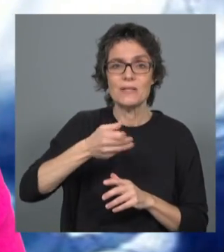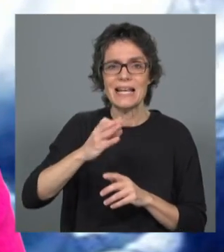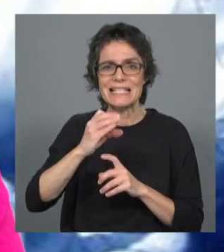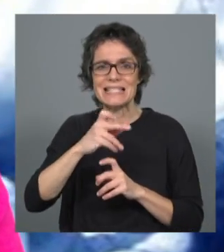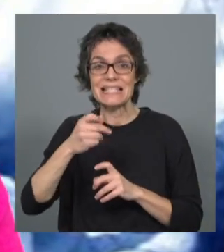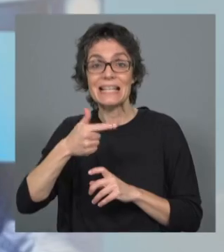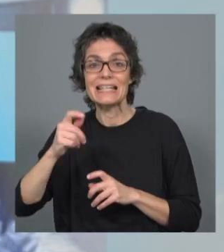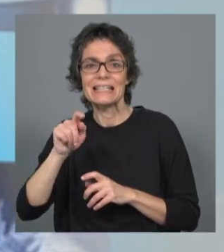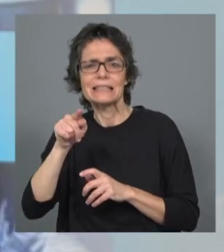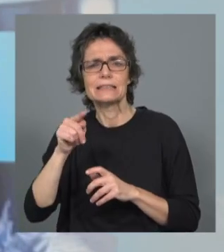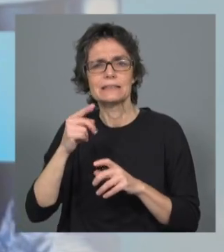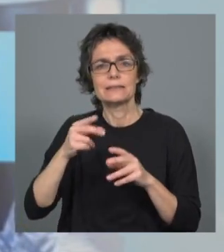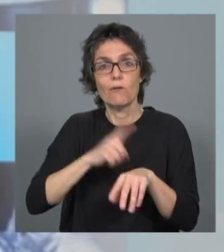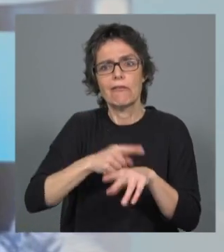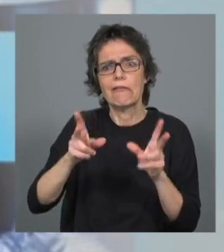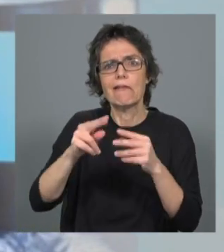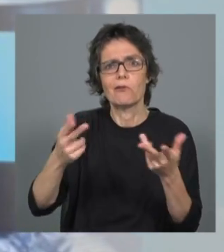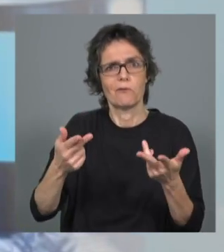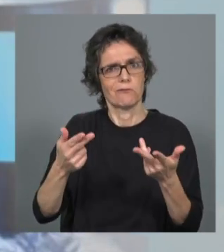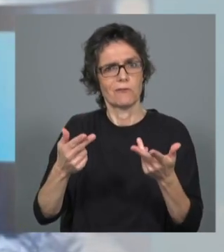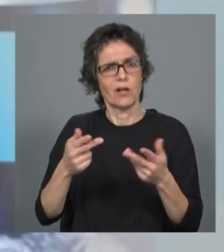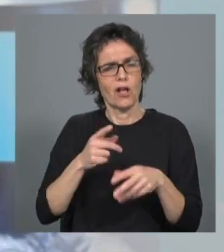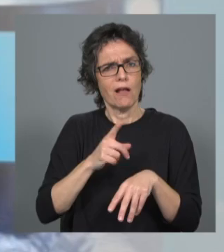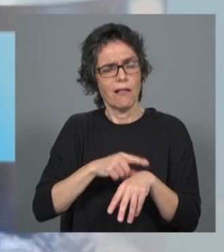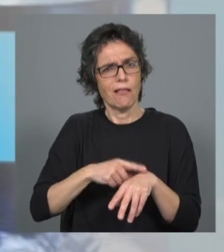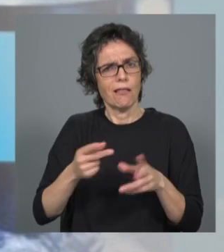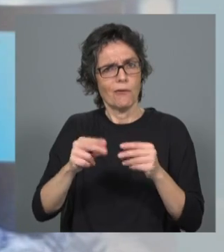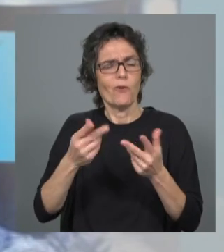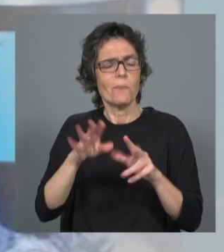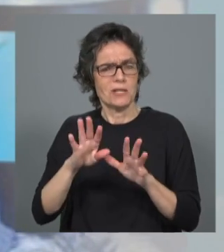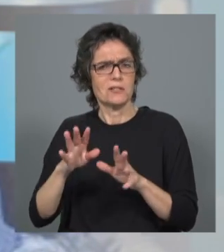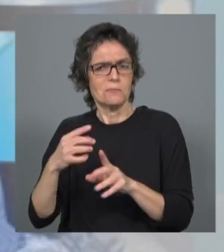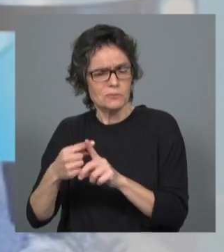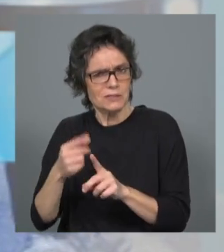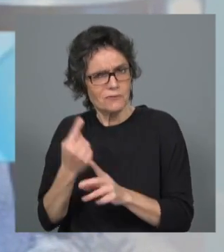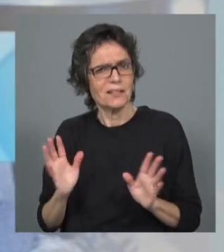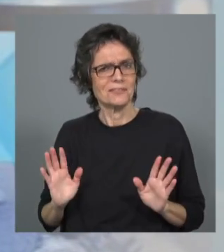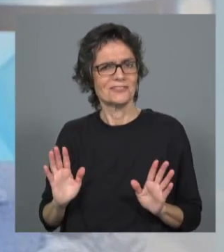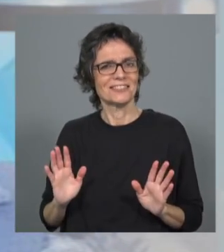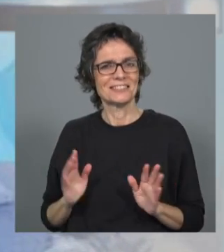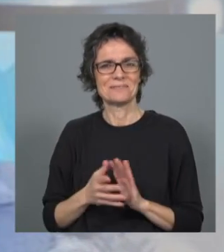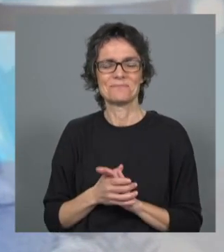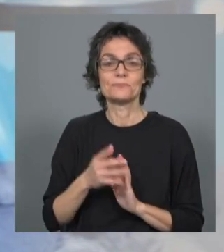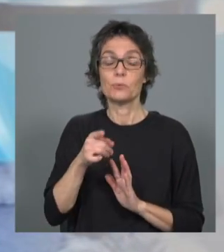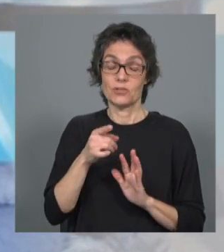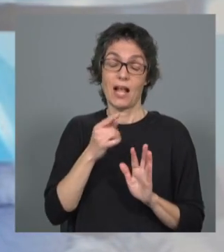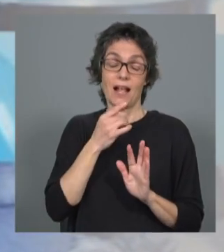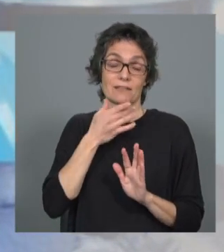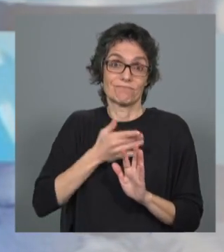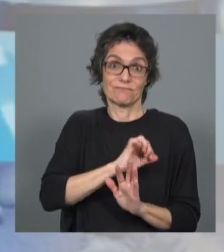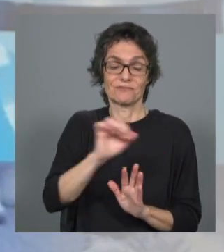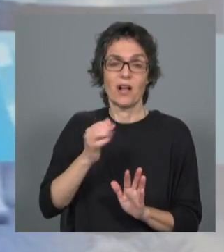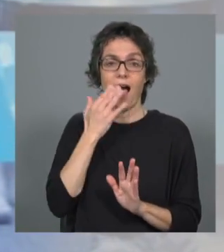Claro, esta experiência de aulas não presenciais, que foi transversal a todas